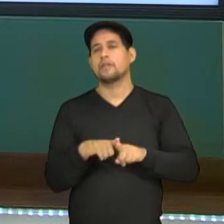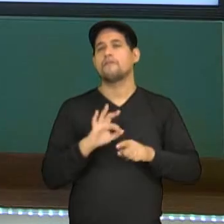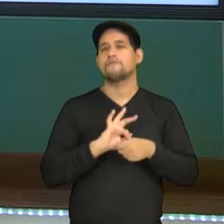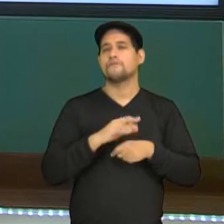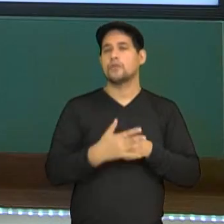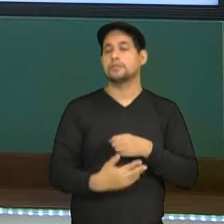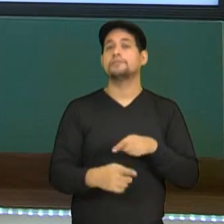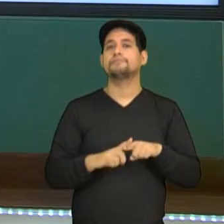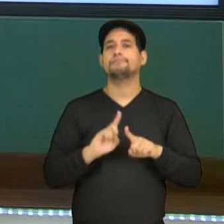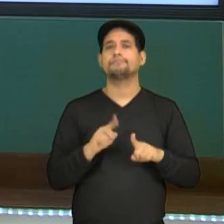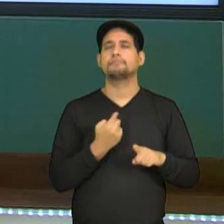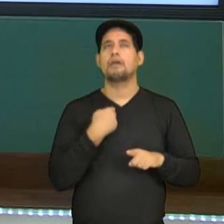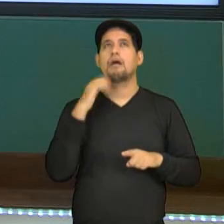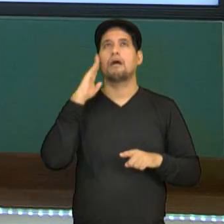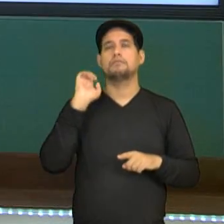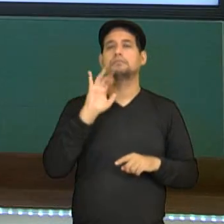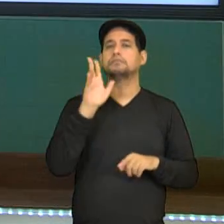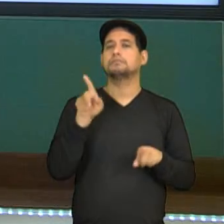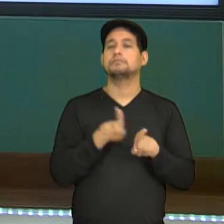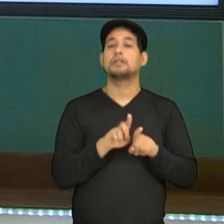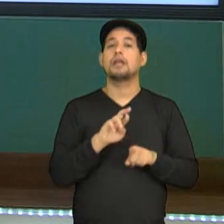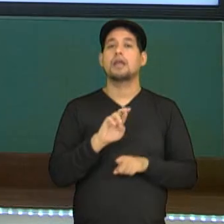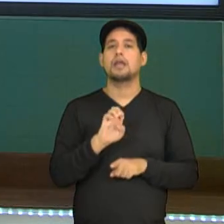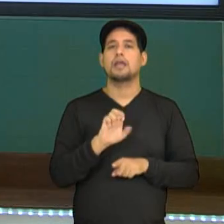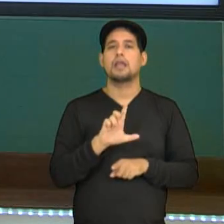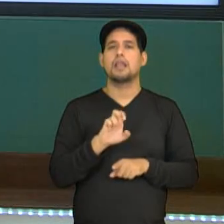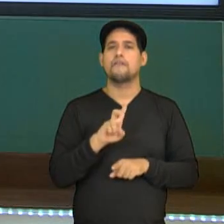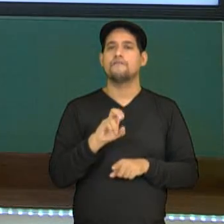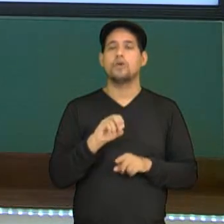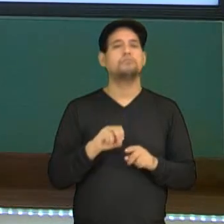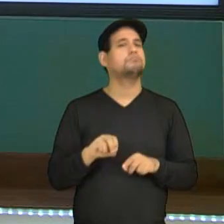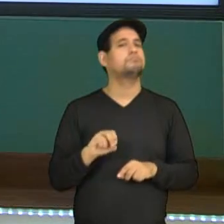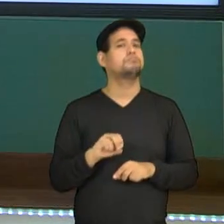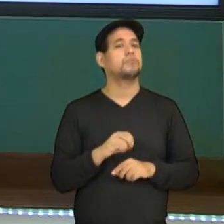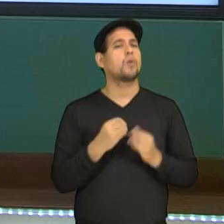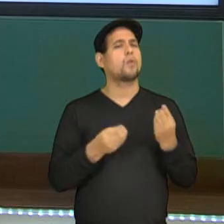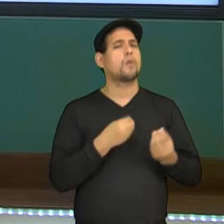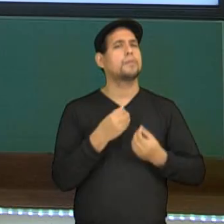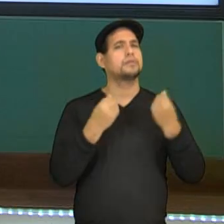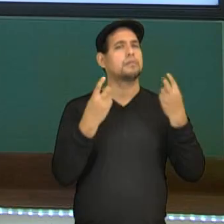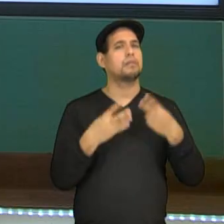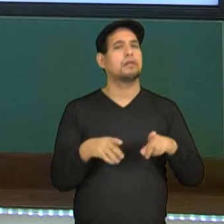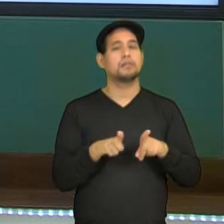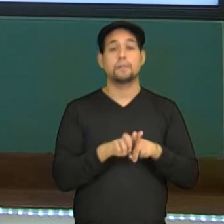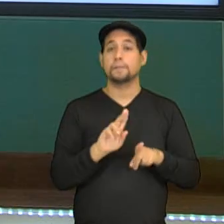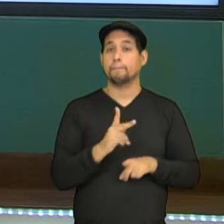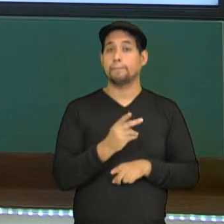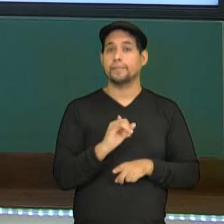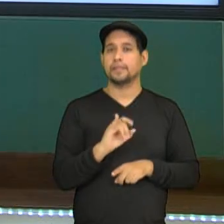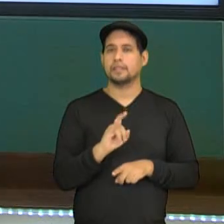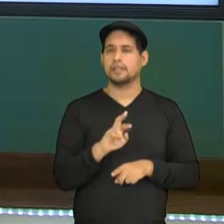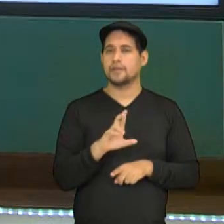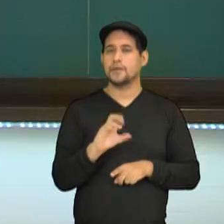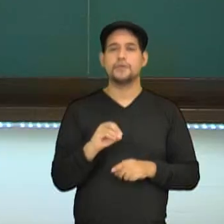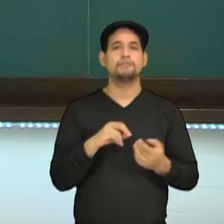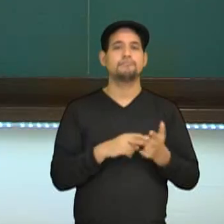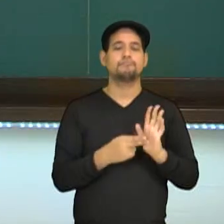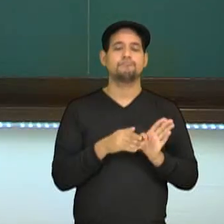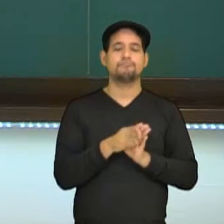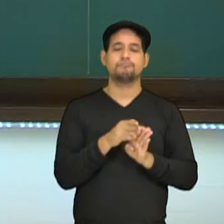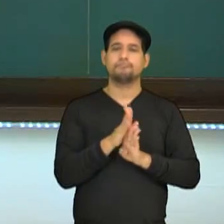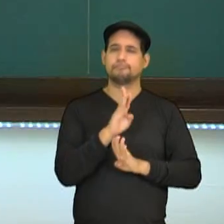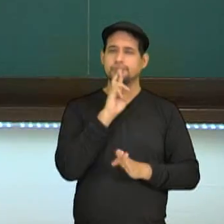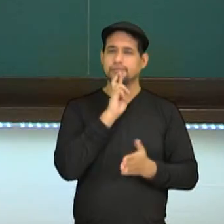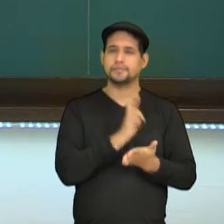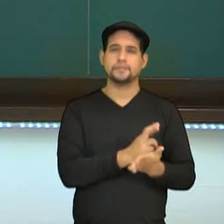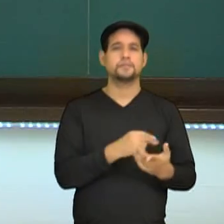Iguaçu. E aí a gente entende o aspecto de relevo, como se assenta e como se explica no aspecto hídrico. E essa é uma orientação de